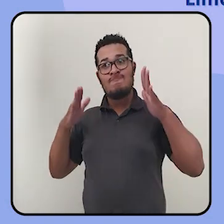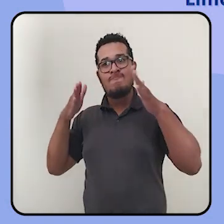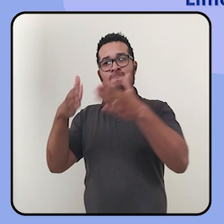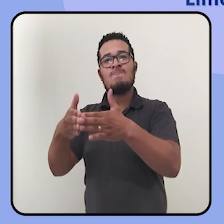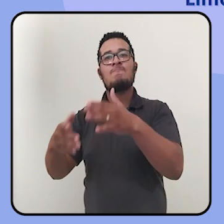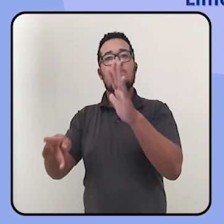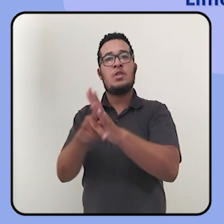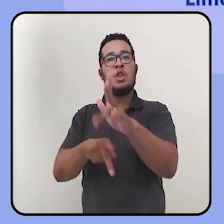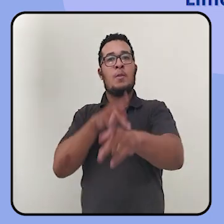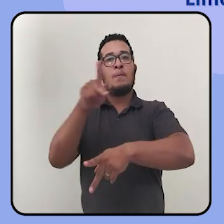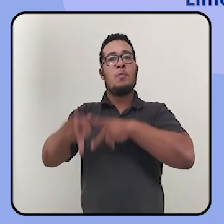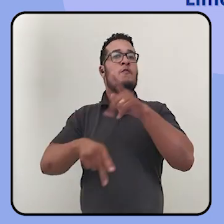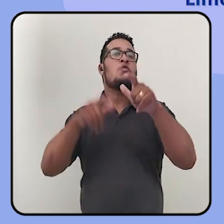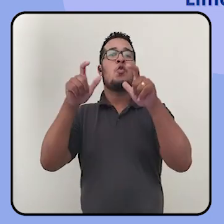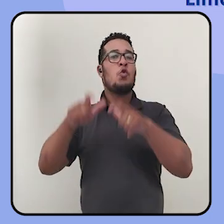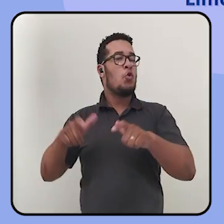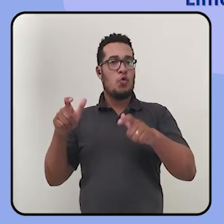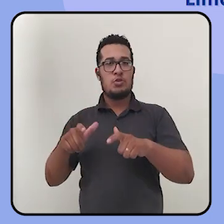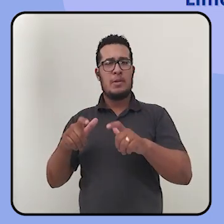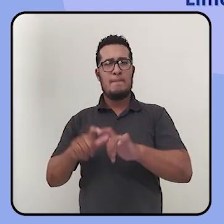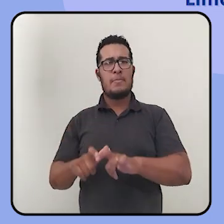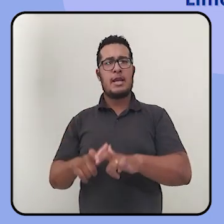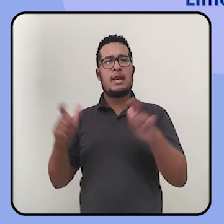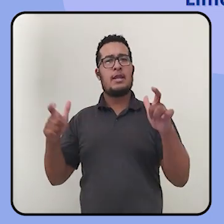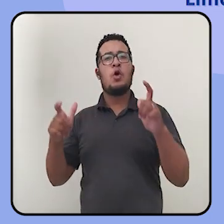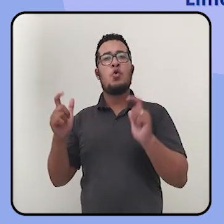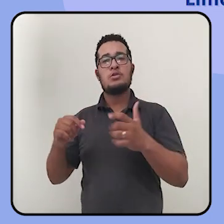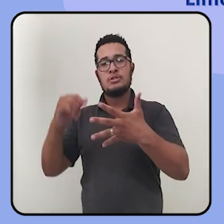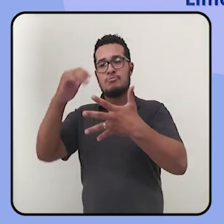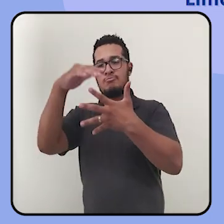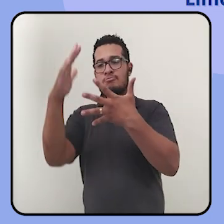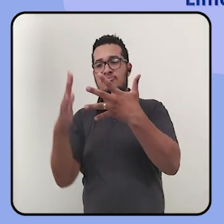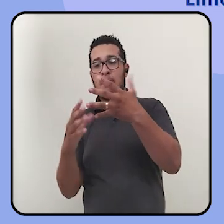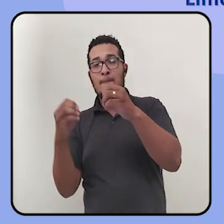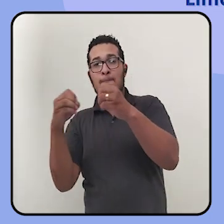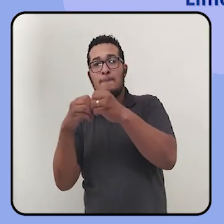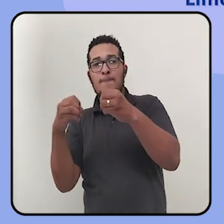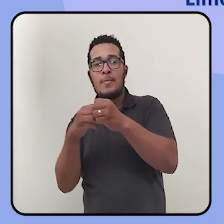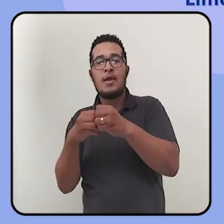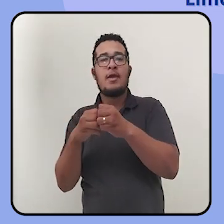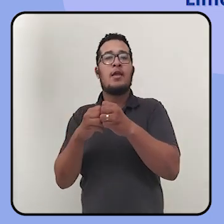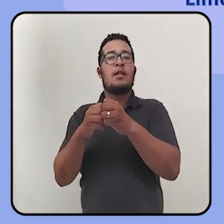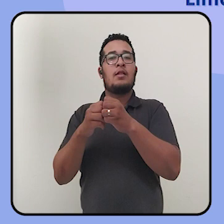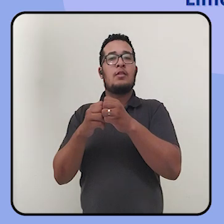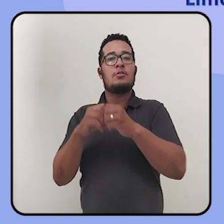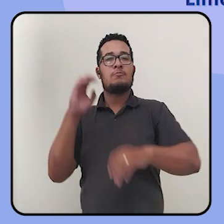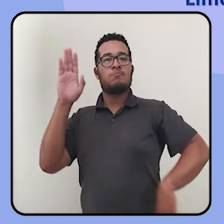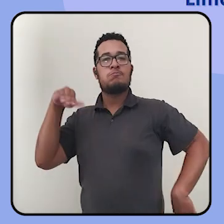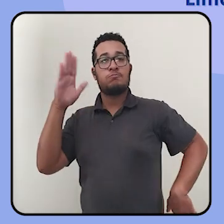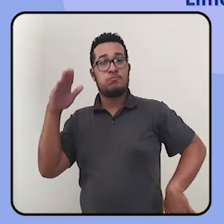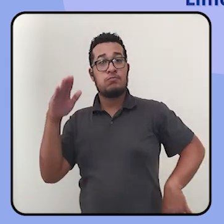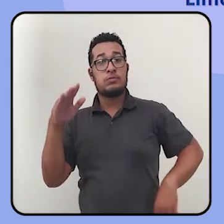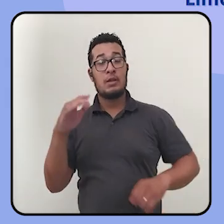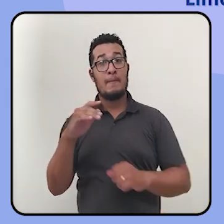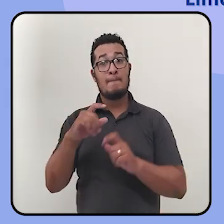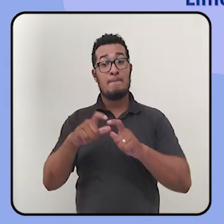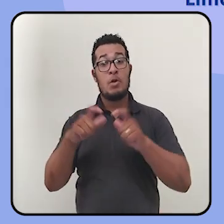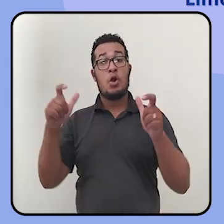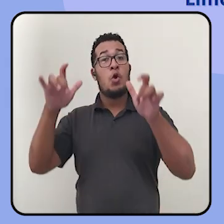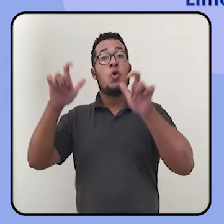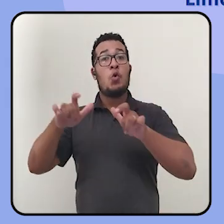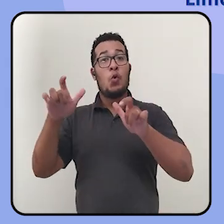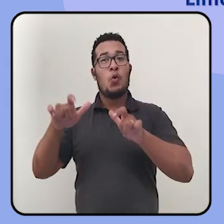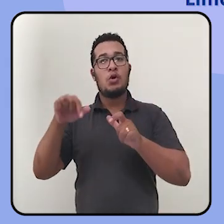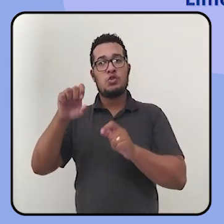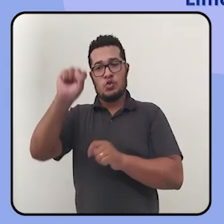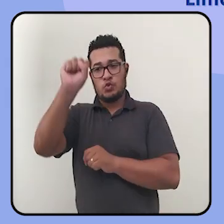estado e aqui temos, para que vocês tenham uma ideia, alguns dos principais sítios arqueológicos do nosso estado.